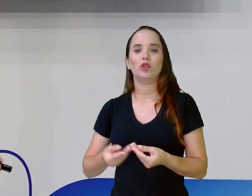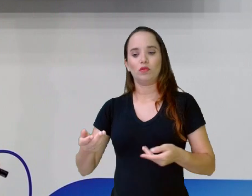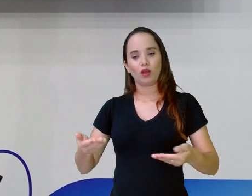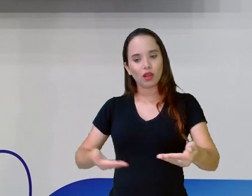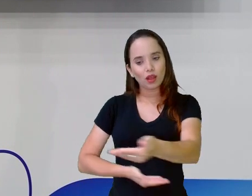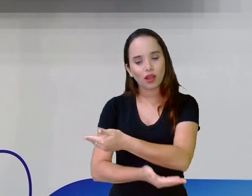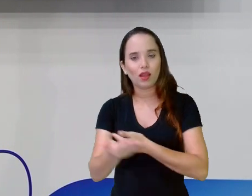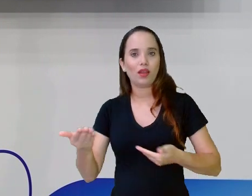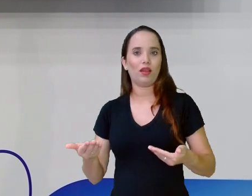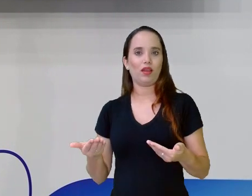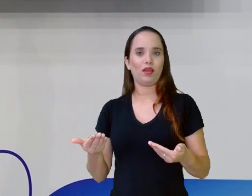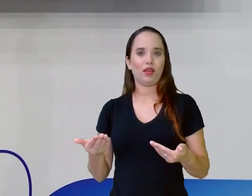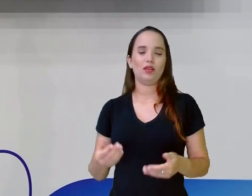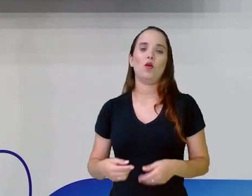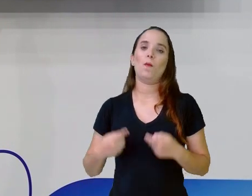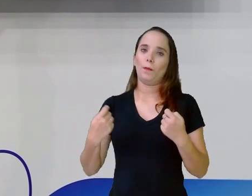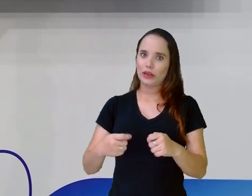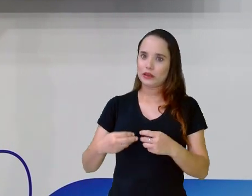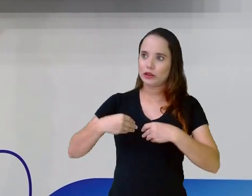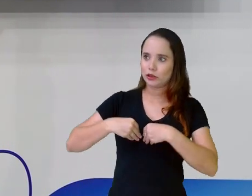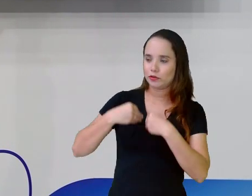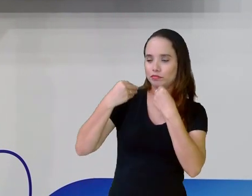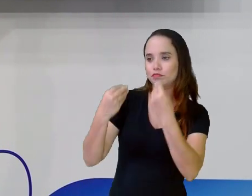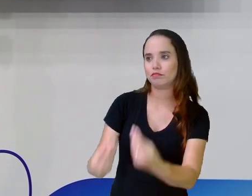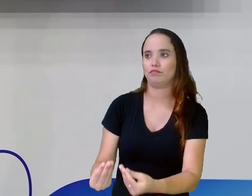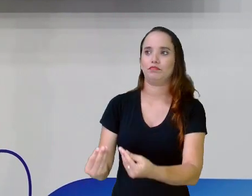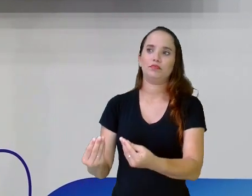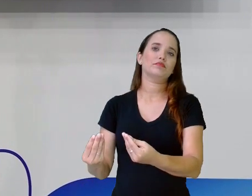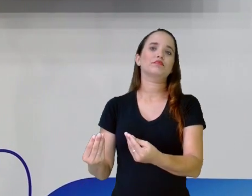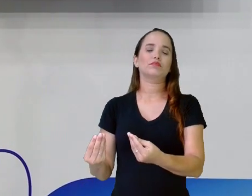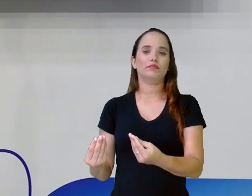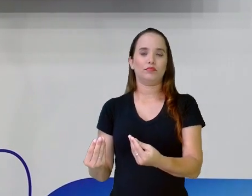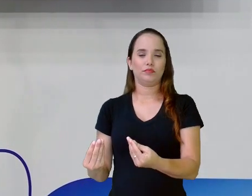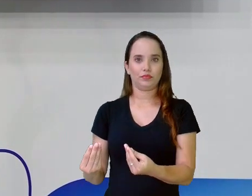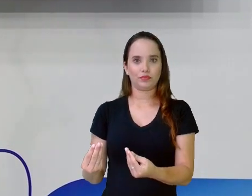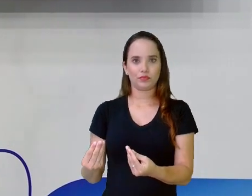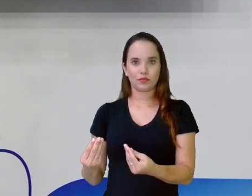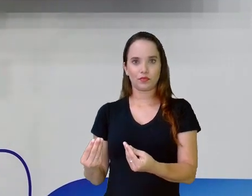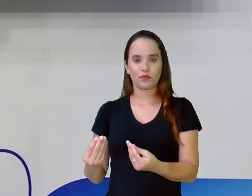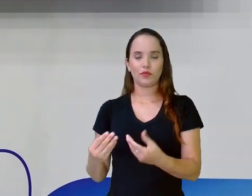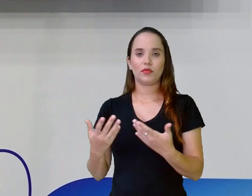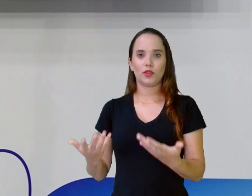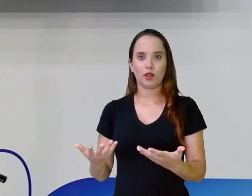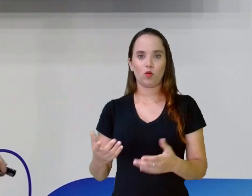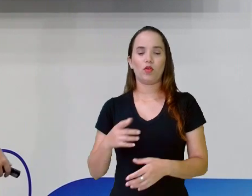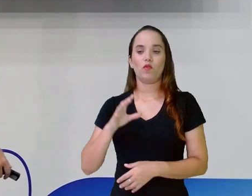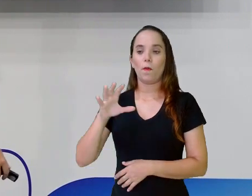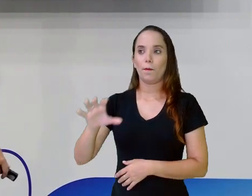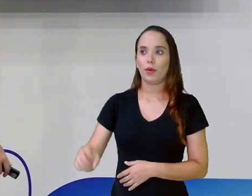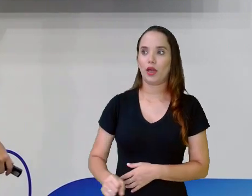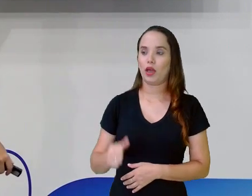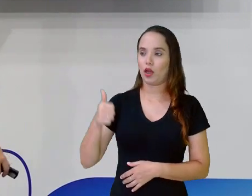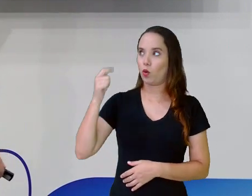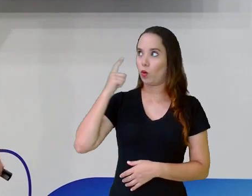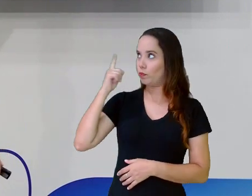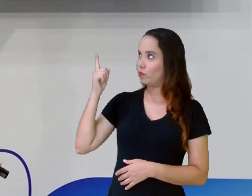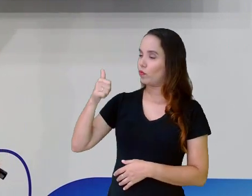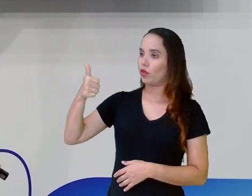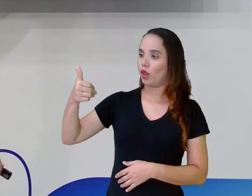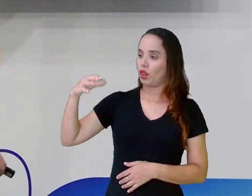precisar trocar R$ 10 aqui para fazer esses cálculos. Vou pegar aqui, ó,